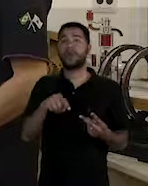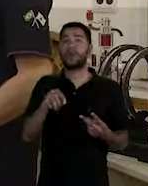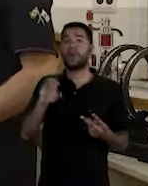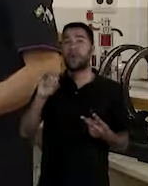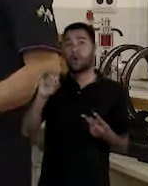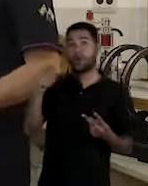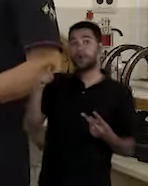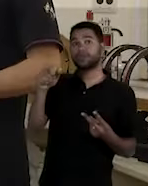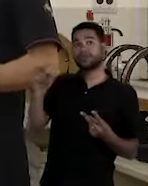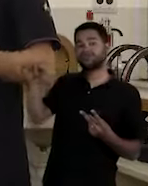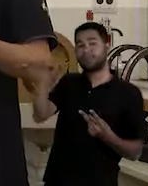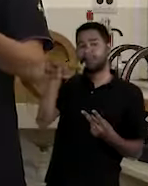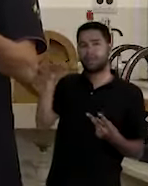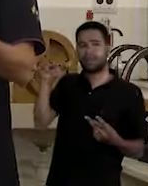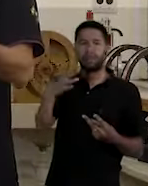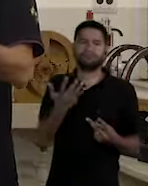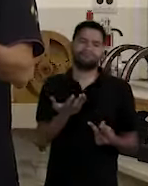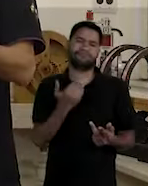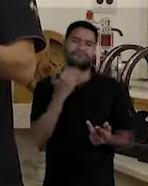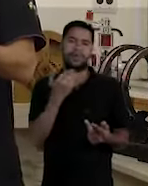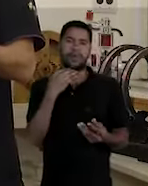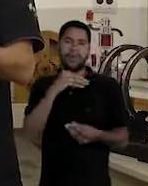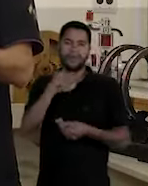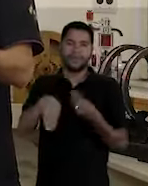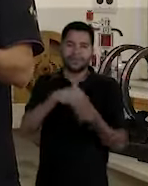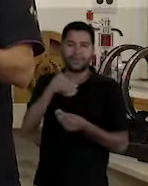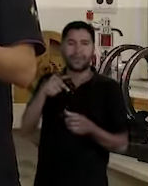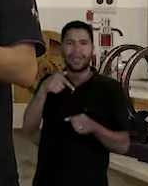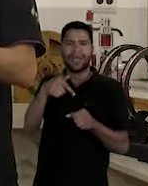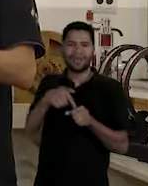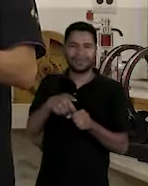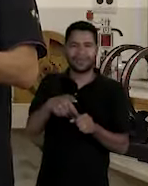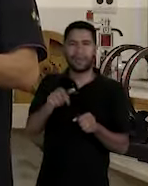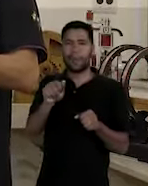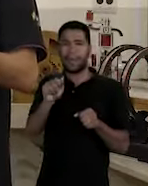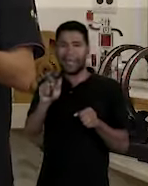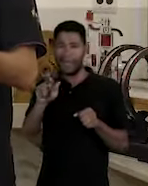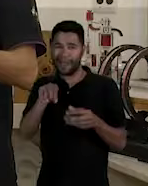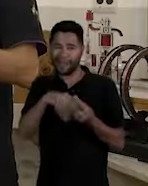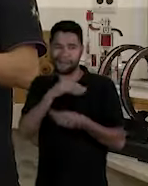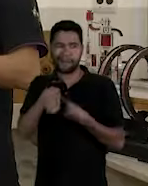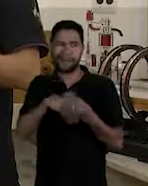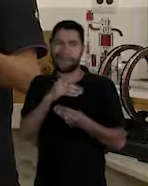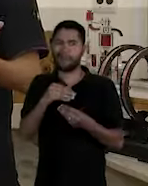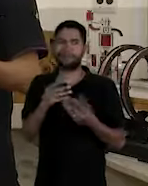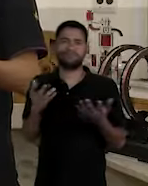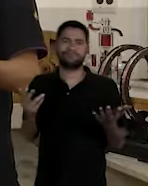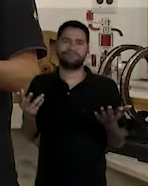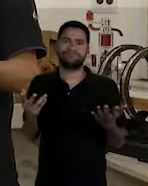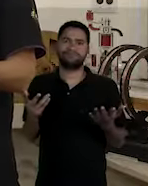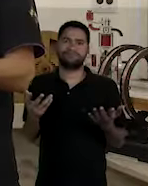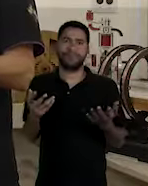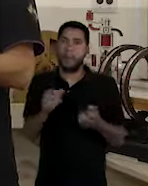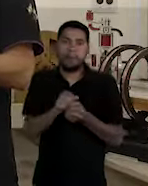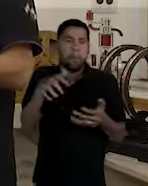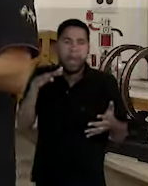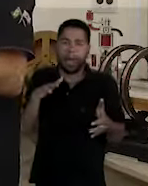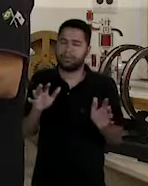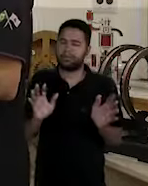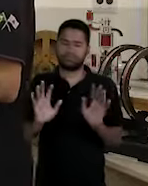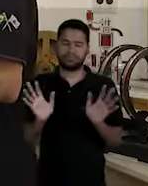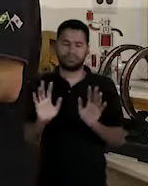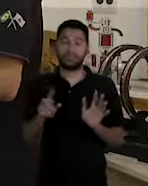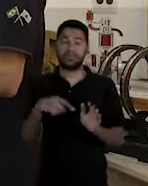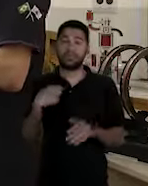E agora, não adianta você misturar gasolina com ar, que isso espontaneamente não vai explodir. Então,